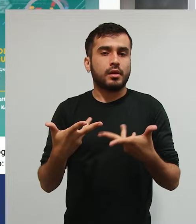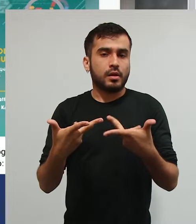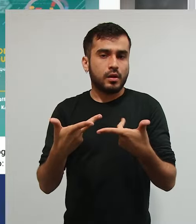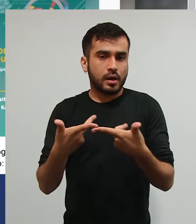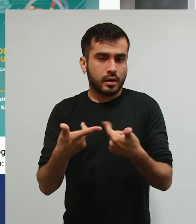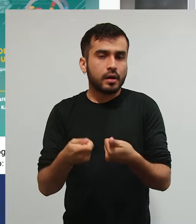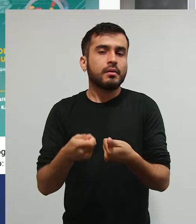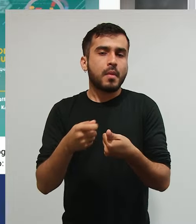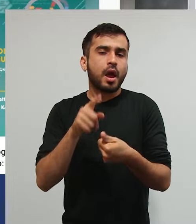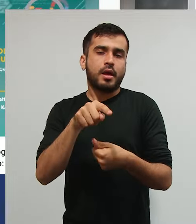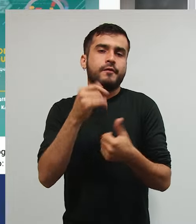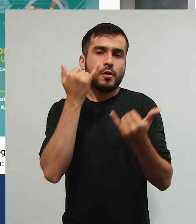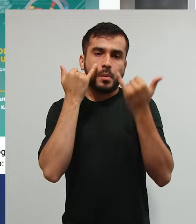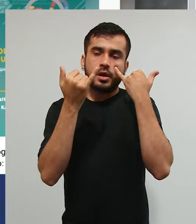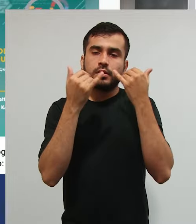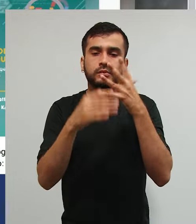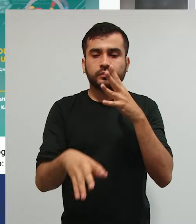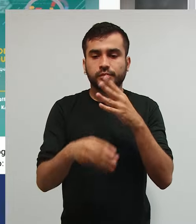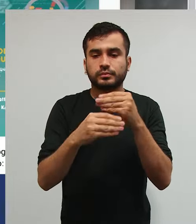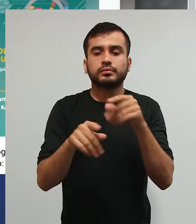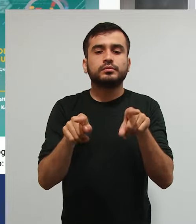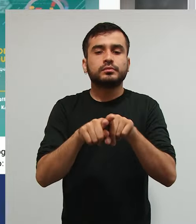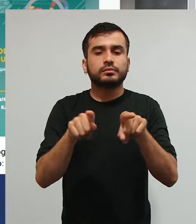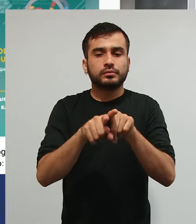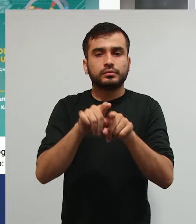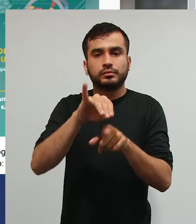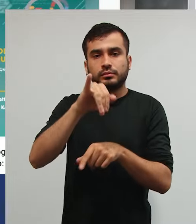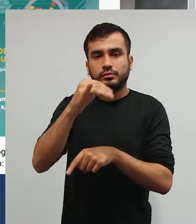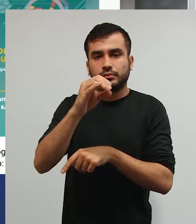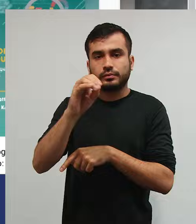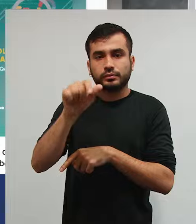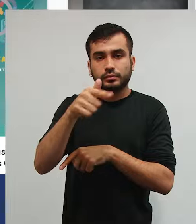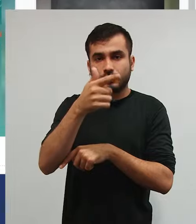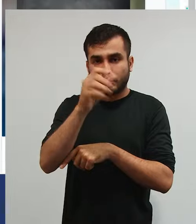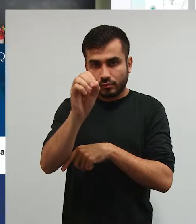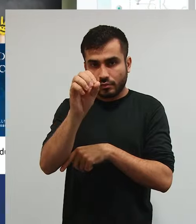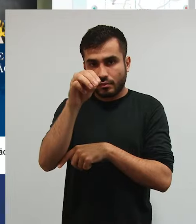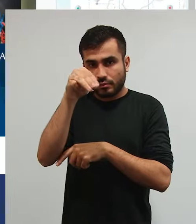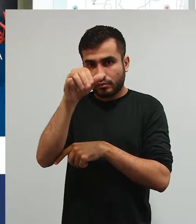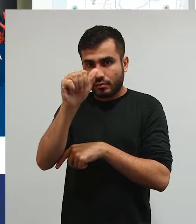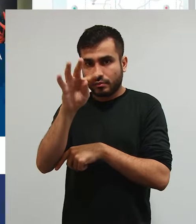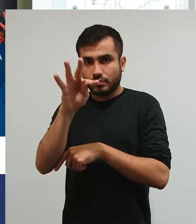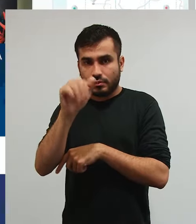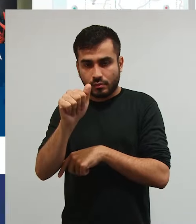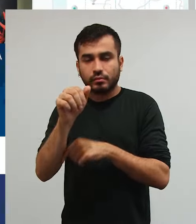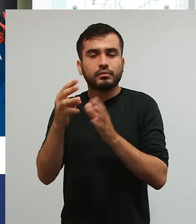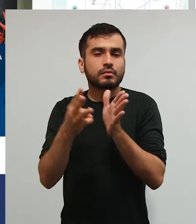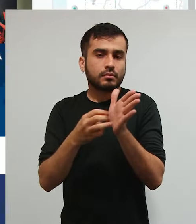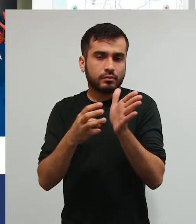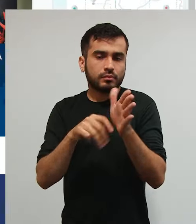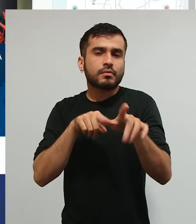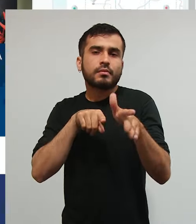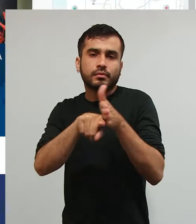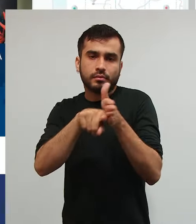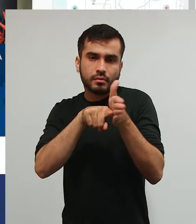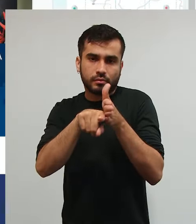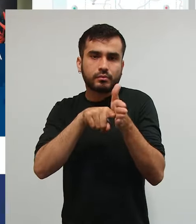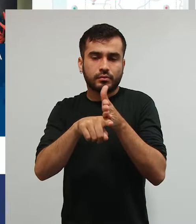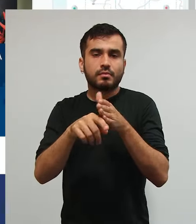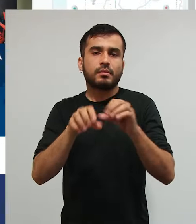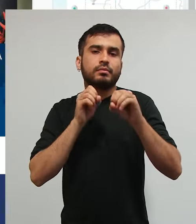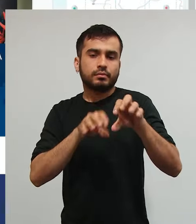A entrevista na pesquisa qualitativa, isso aqui é uma recomendação complementar. E o João